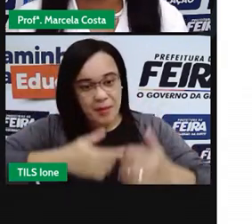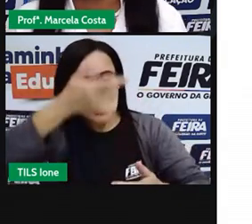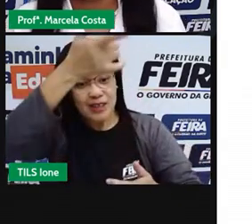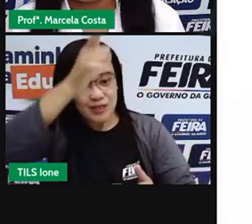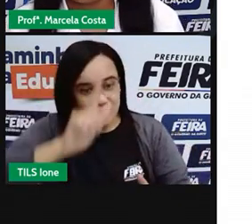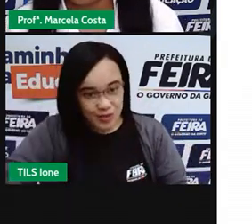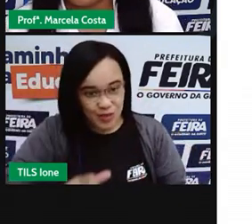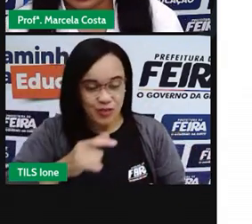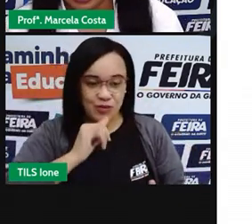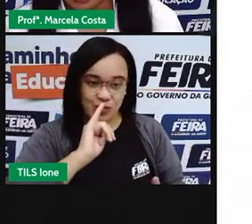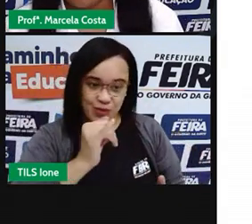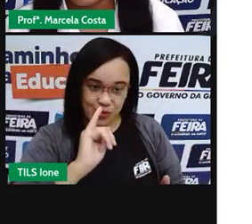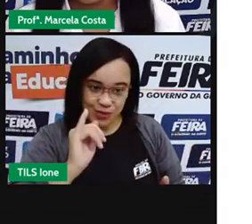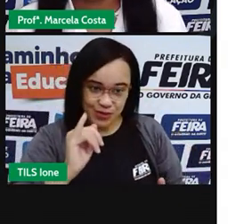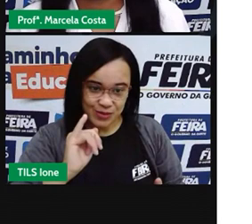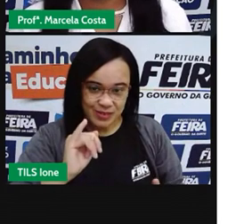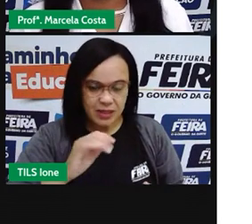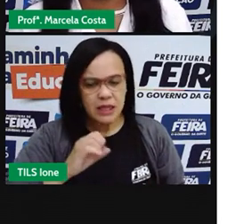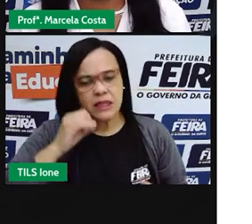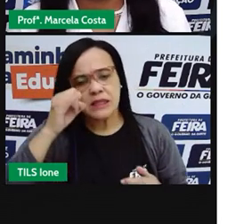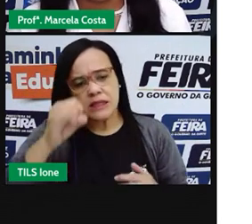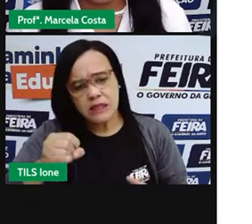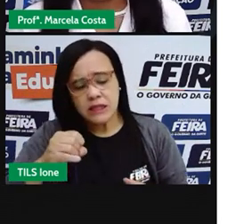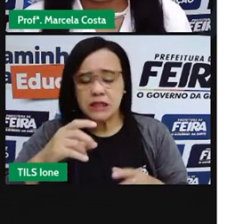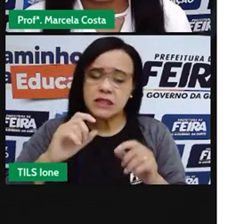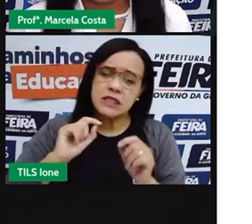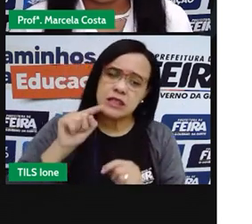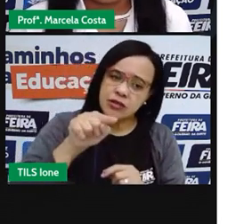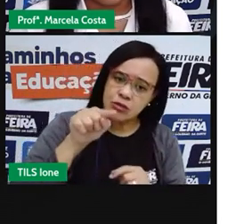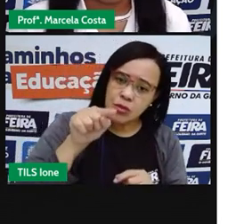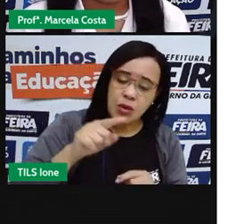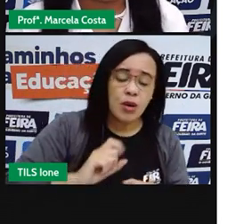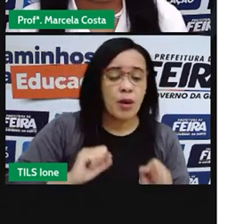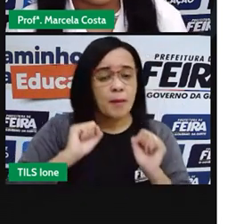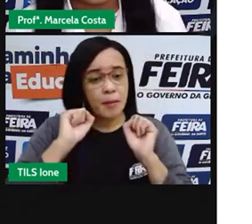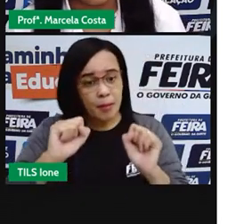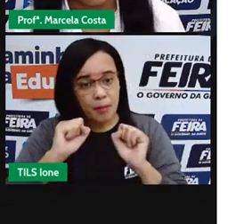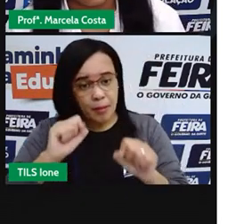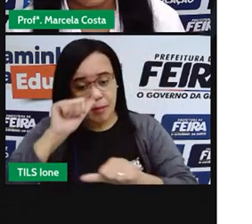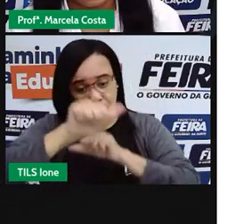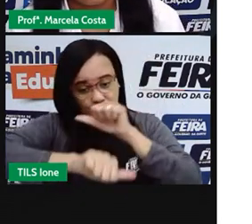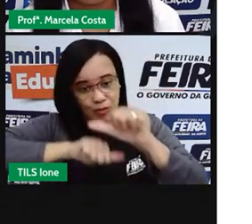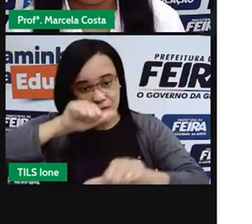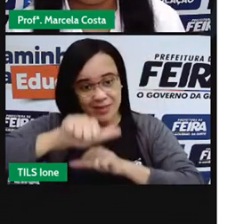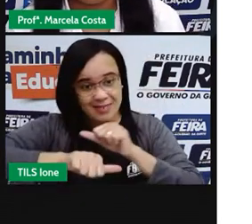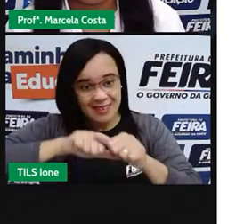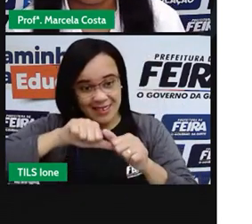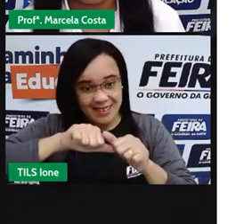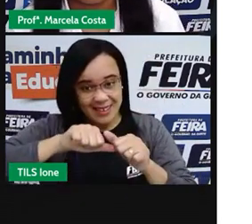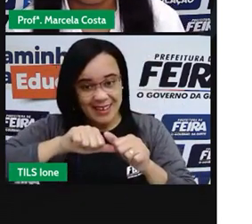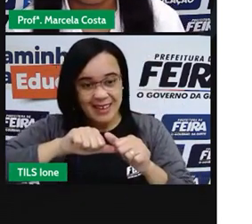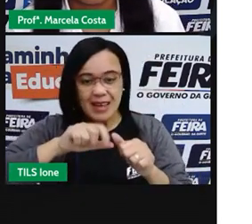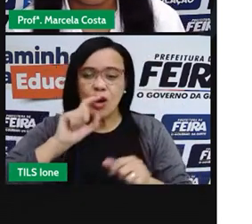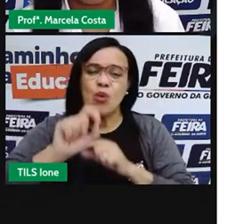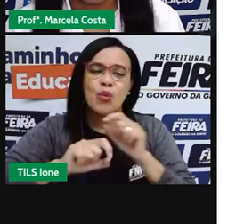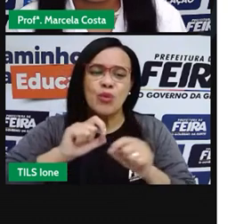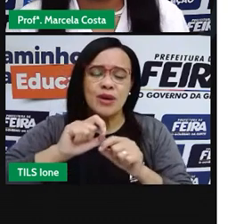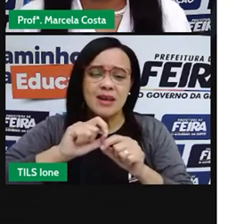Se vocês pudessem mudar, o que é que vocês iriam acrescentar ou retirar da história?